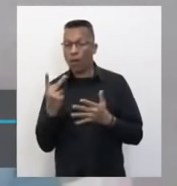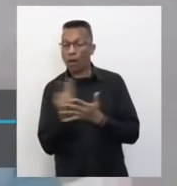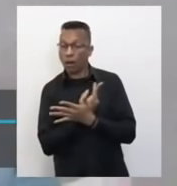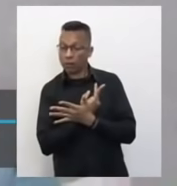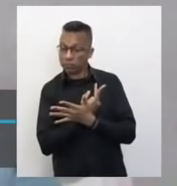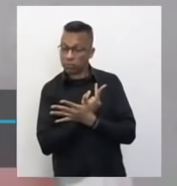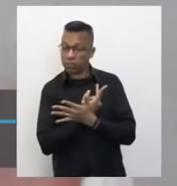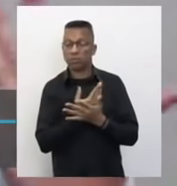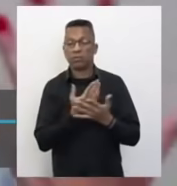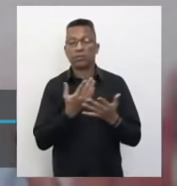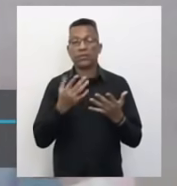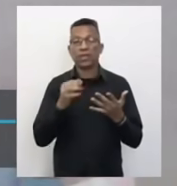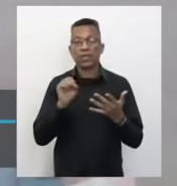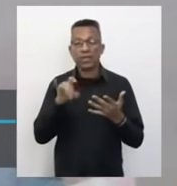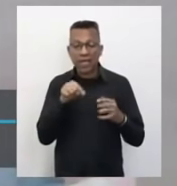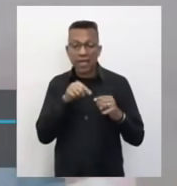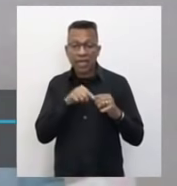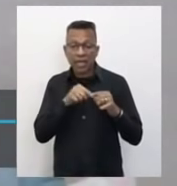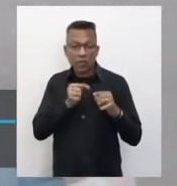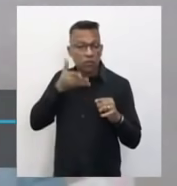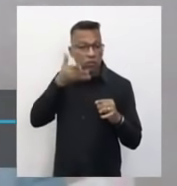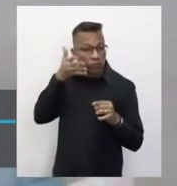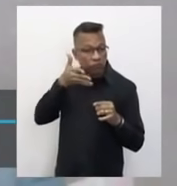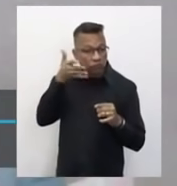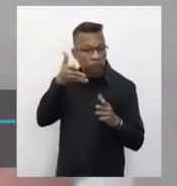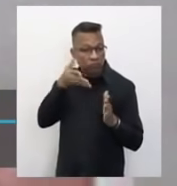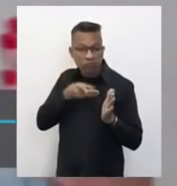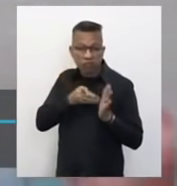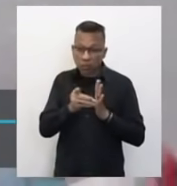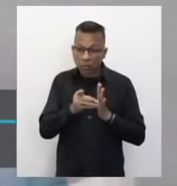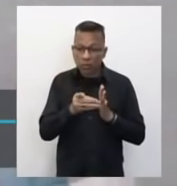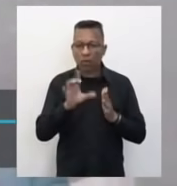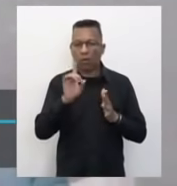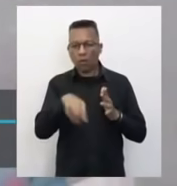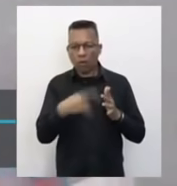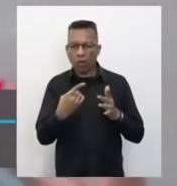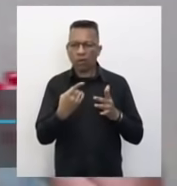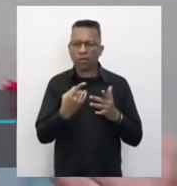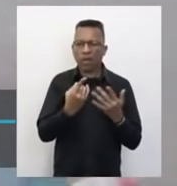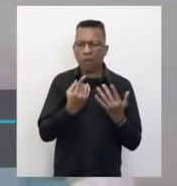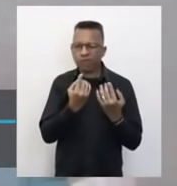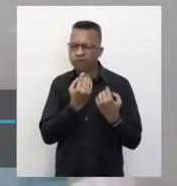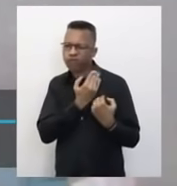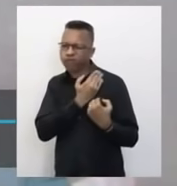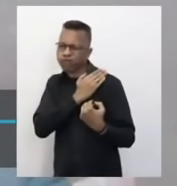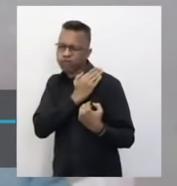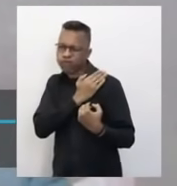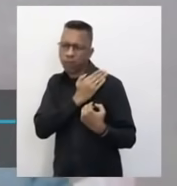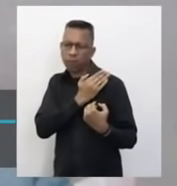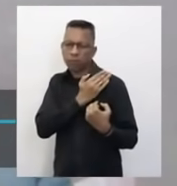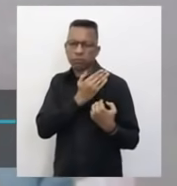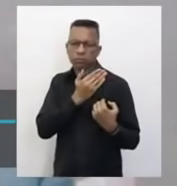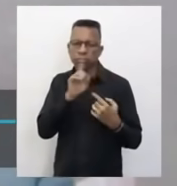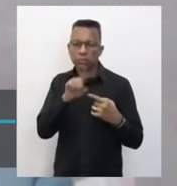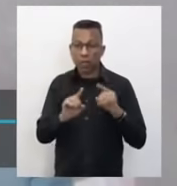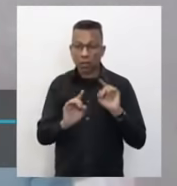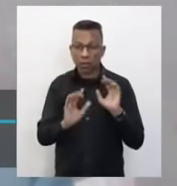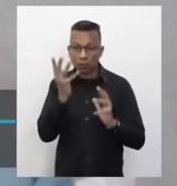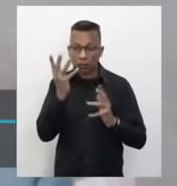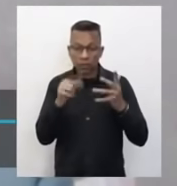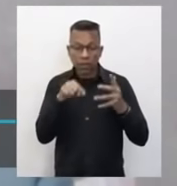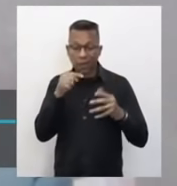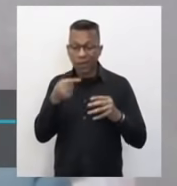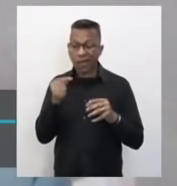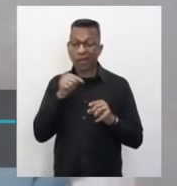conteúdo realmente traz um discurso de ódio ou traz algo homofóbico, preconceituoso, o que está acontecendo ali por